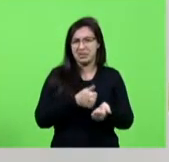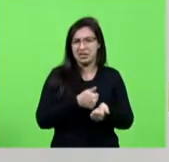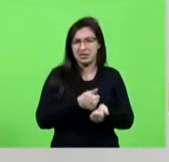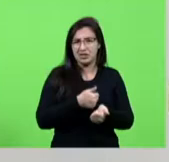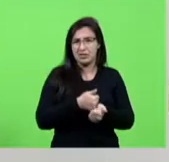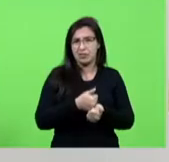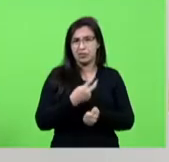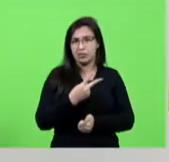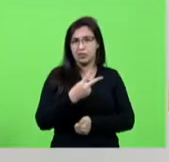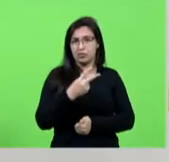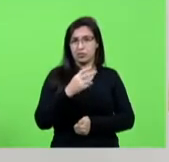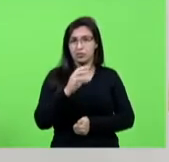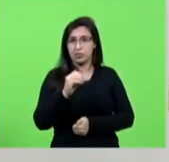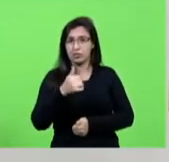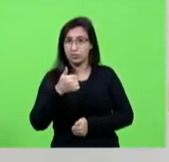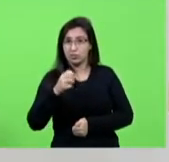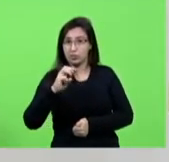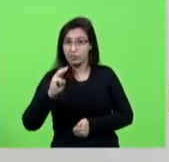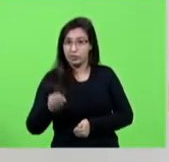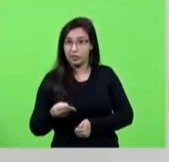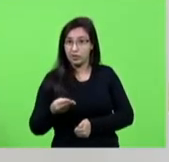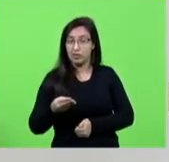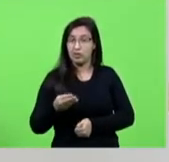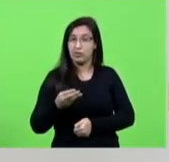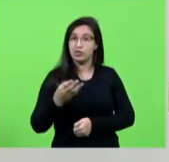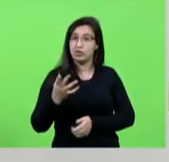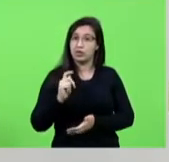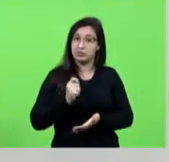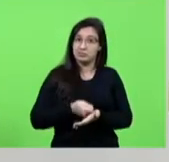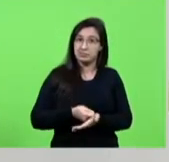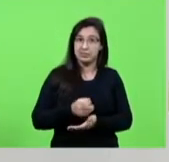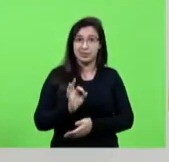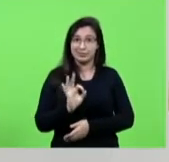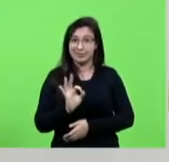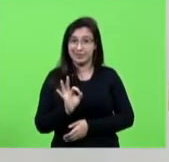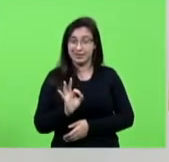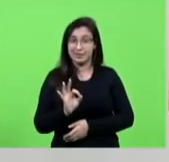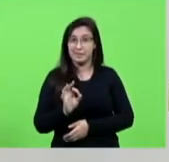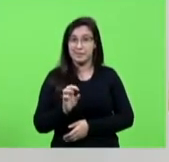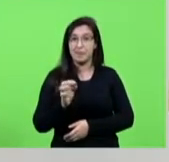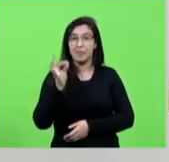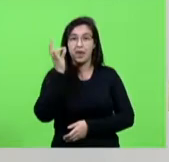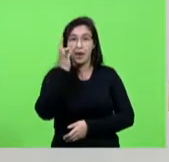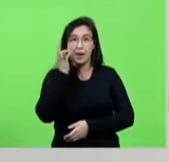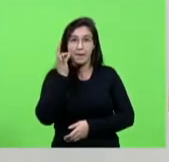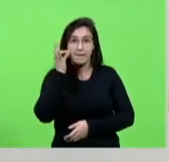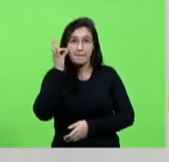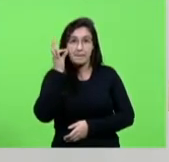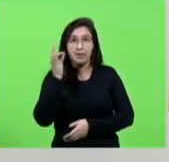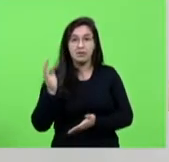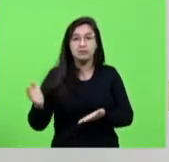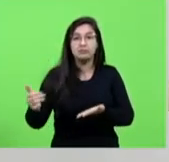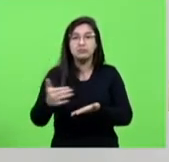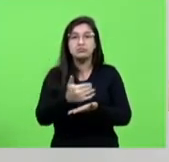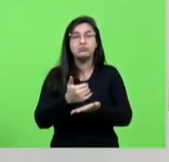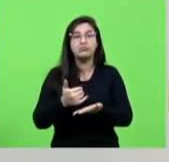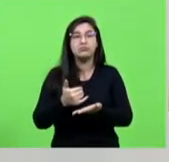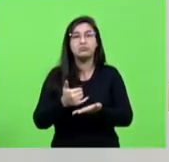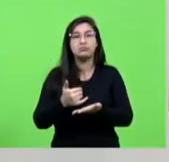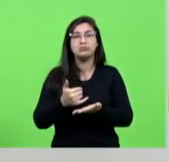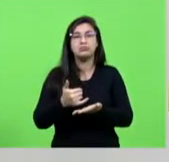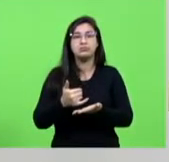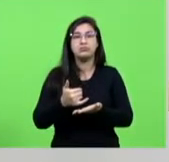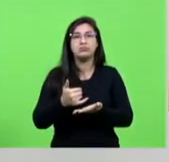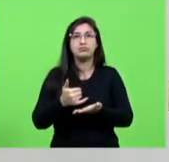milhões da folha de pagamento do Hospital São José. Mafra teve uma arrecadação, deputado